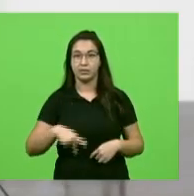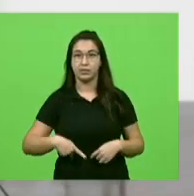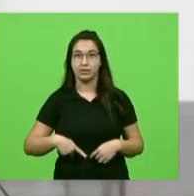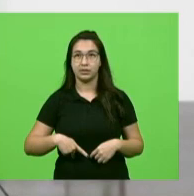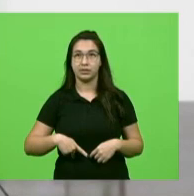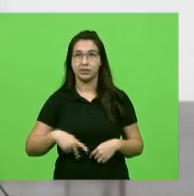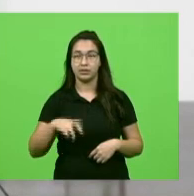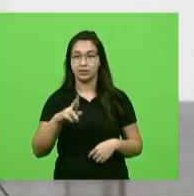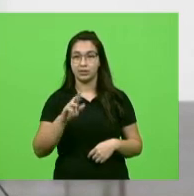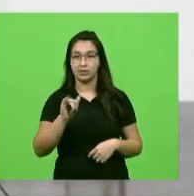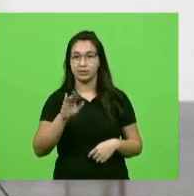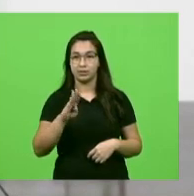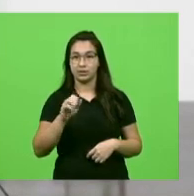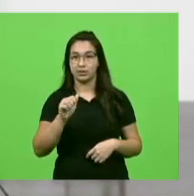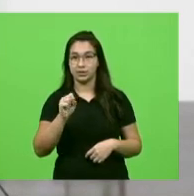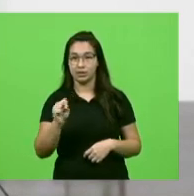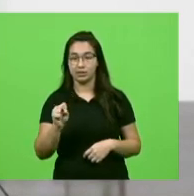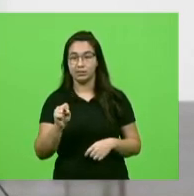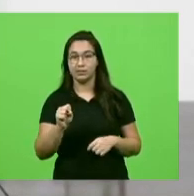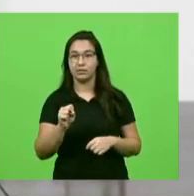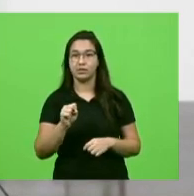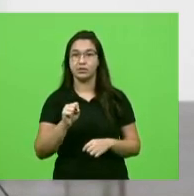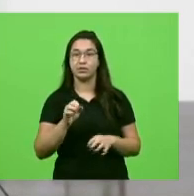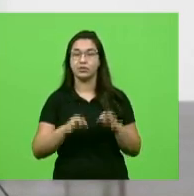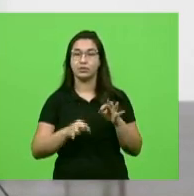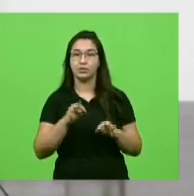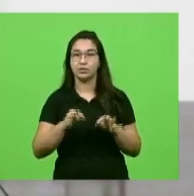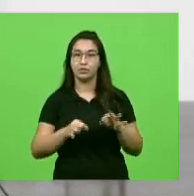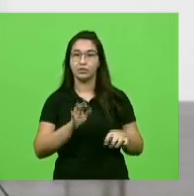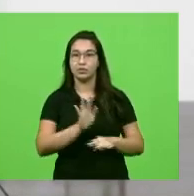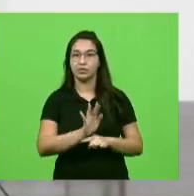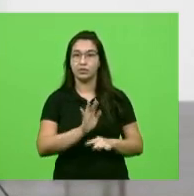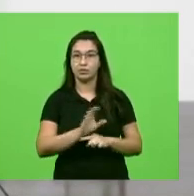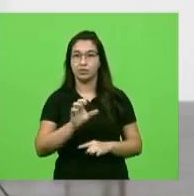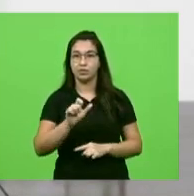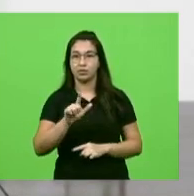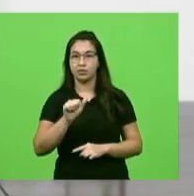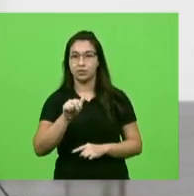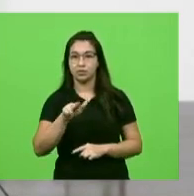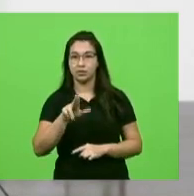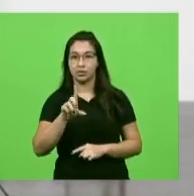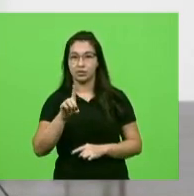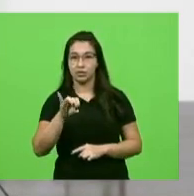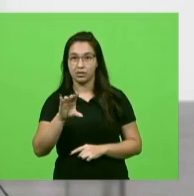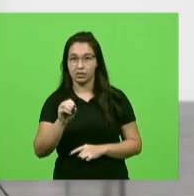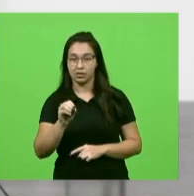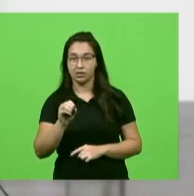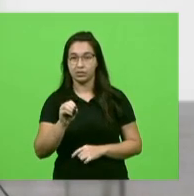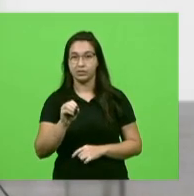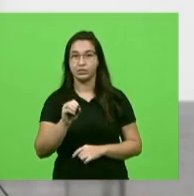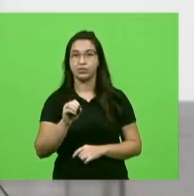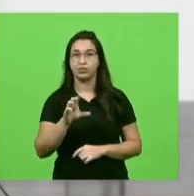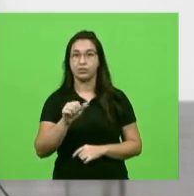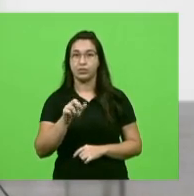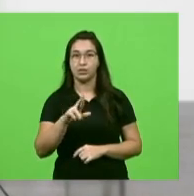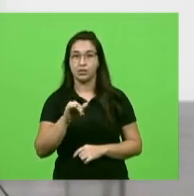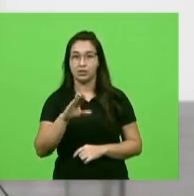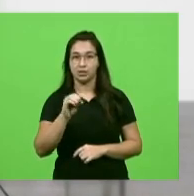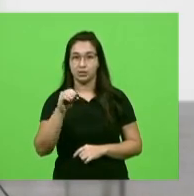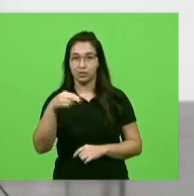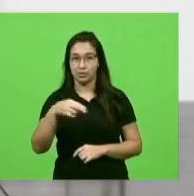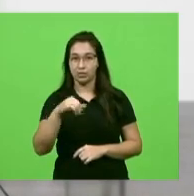Ribas, que está comigo, juiz auxiliar da presidência, doutor Cláudio Figueiredo, doutor Carione, também que está comigo